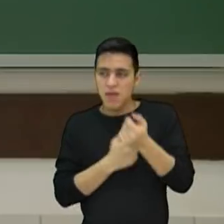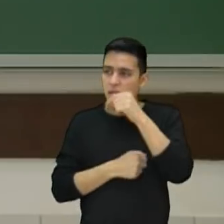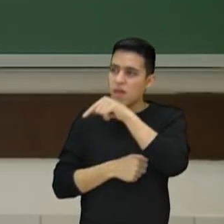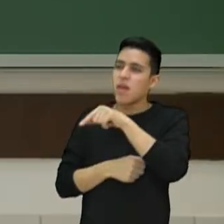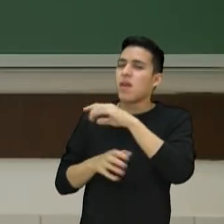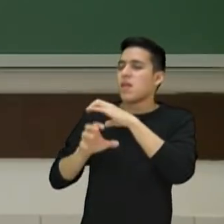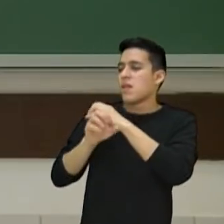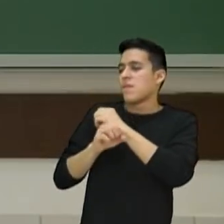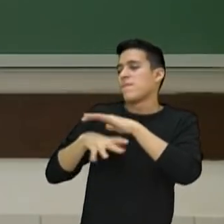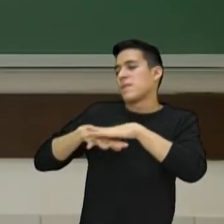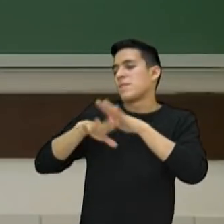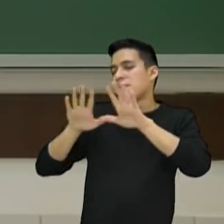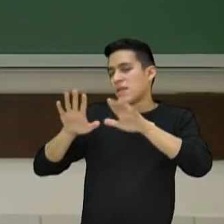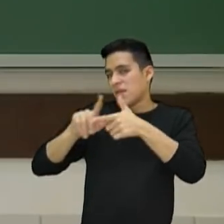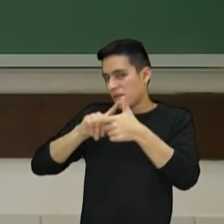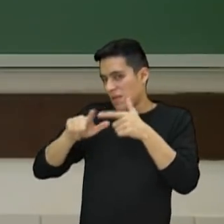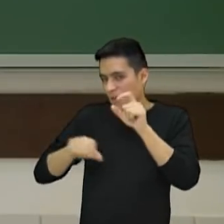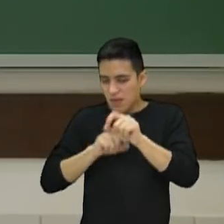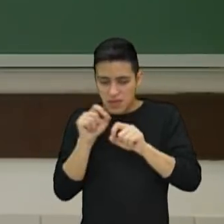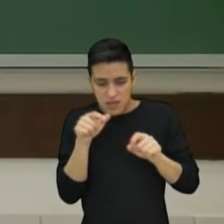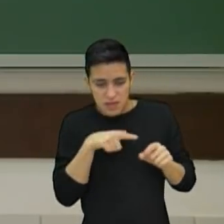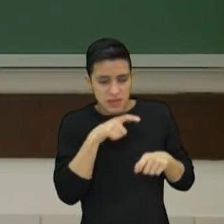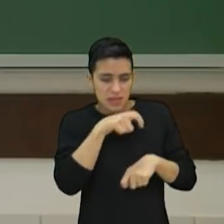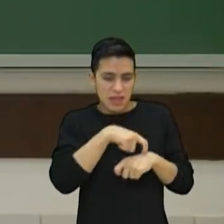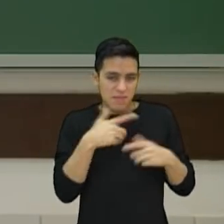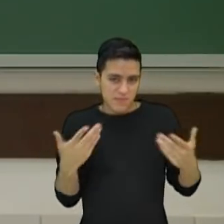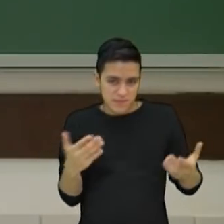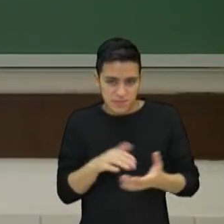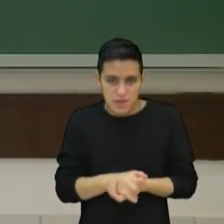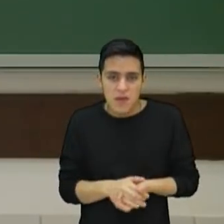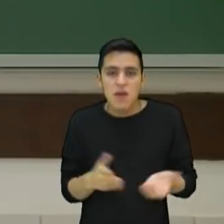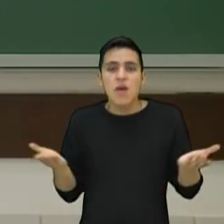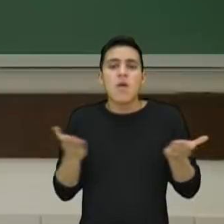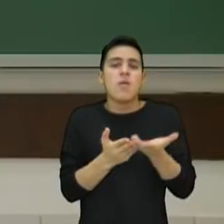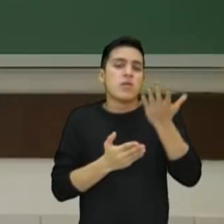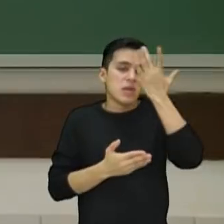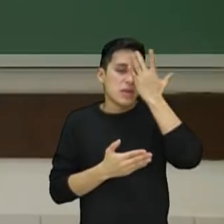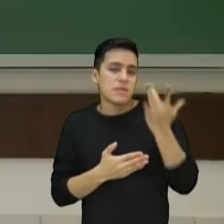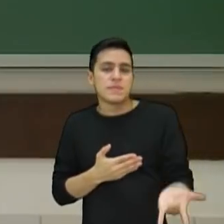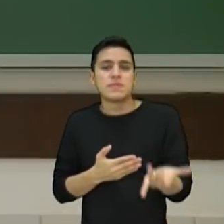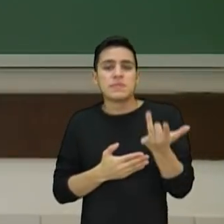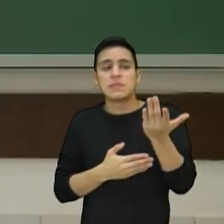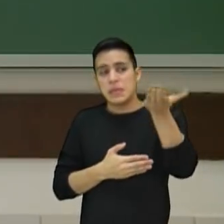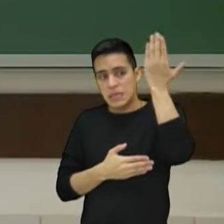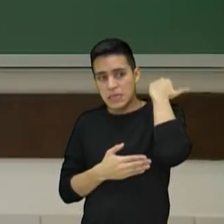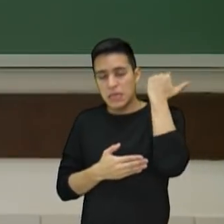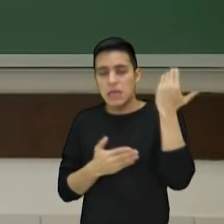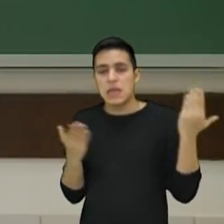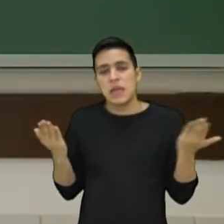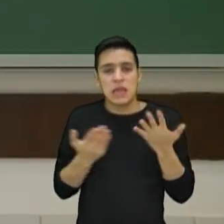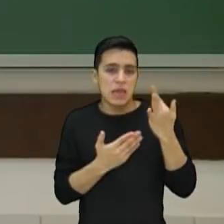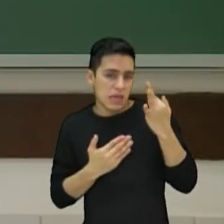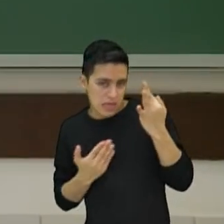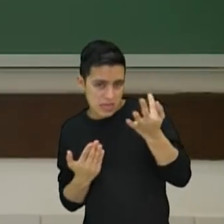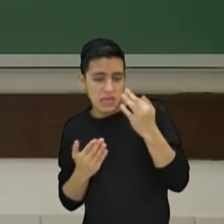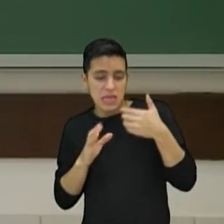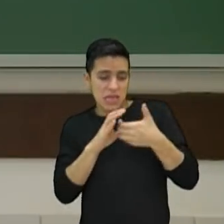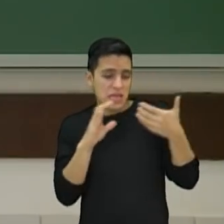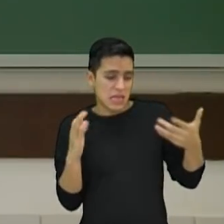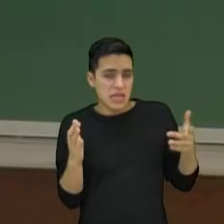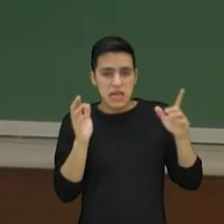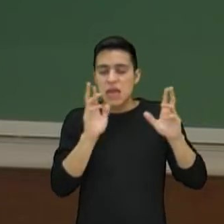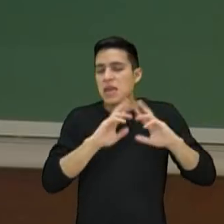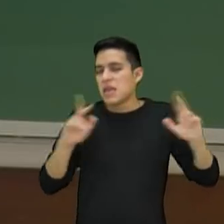da matemática, só que tem um problema. Ele tem um quesito tempo, né? Hoje, amanhã, o passado, o presente e o futuro. Então, nesse aspecto, ele